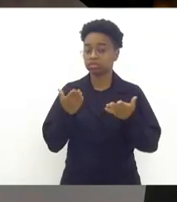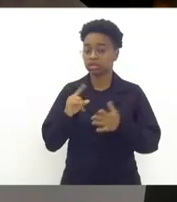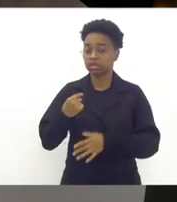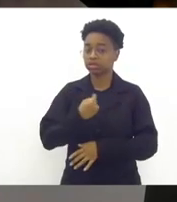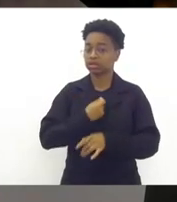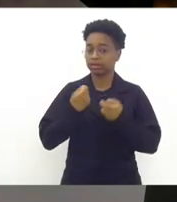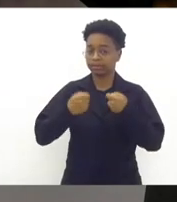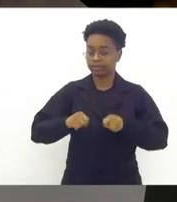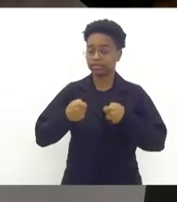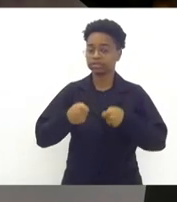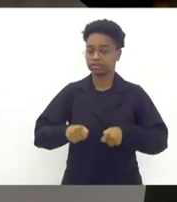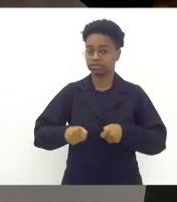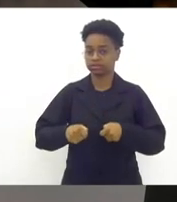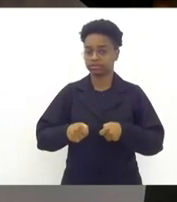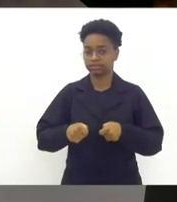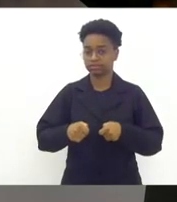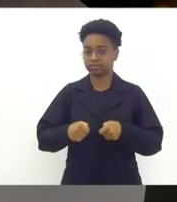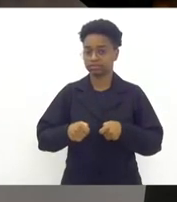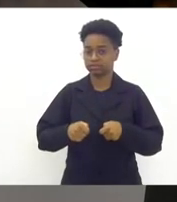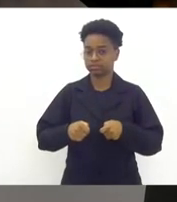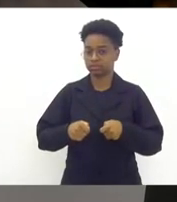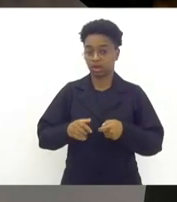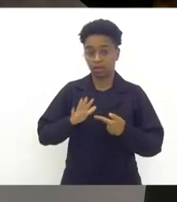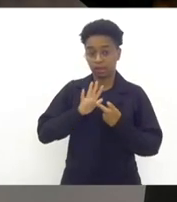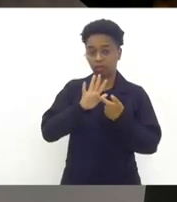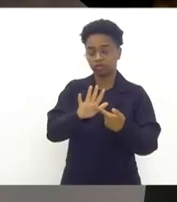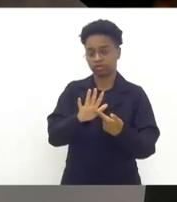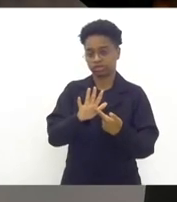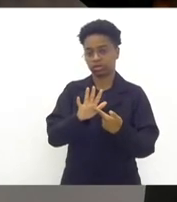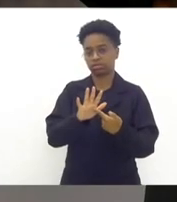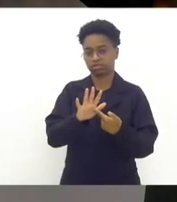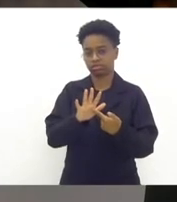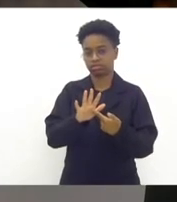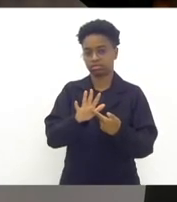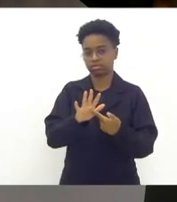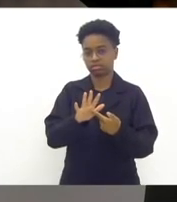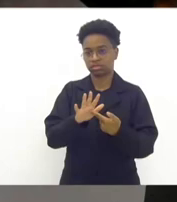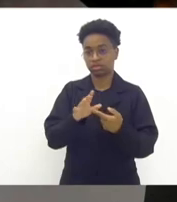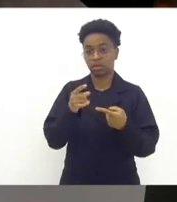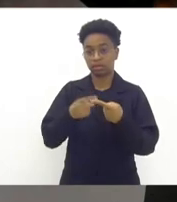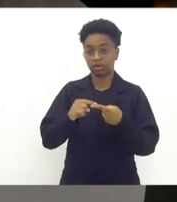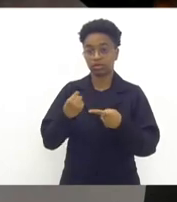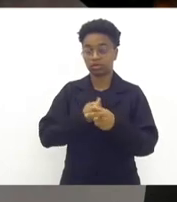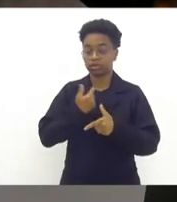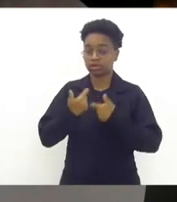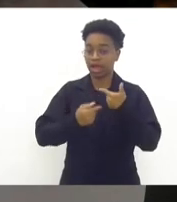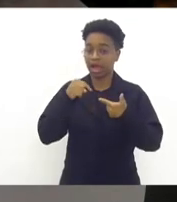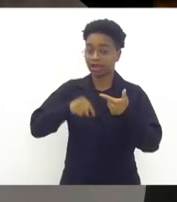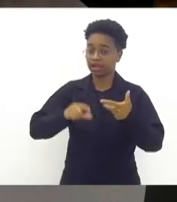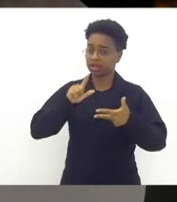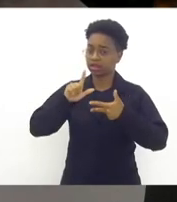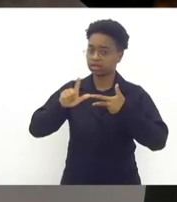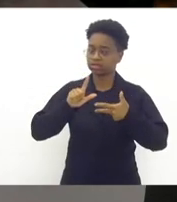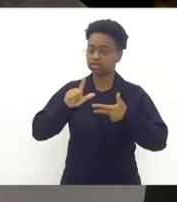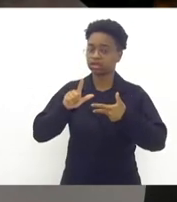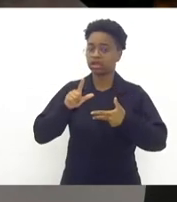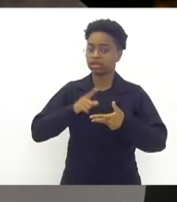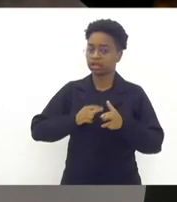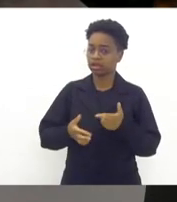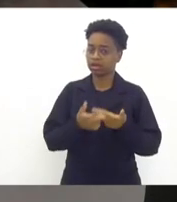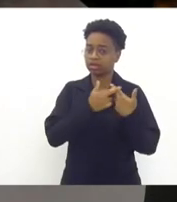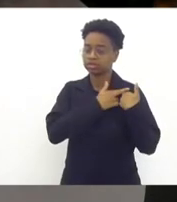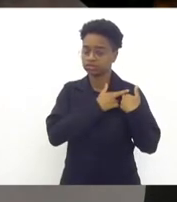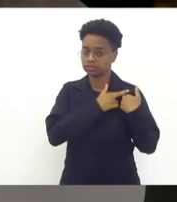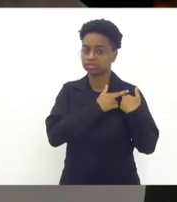precisa botar o dedo na ferida. Somos poder legislativo. Nós aqui temos uma